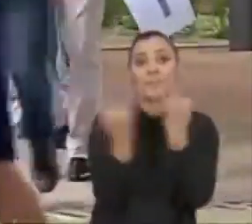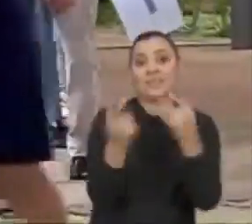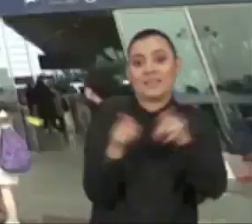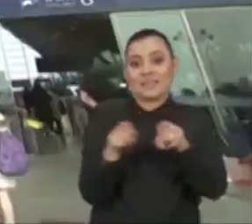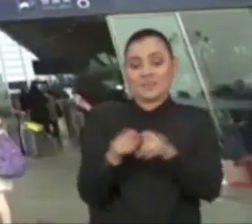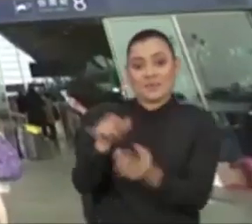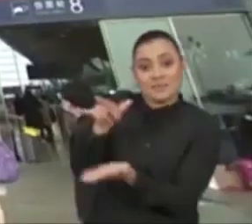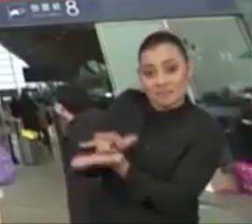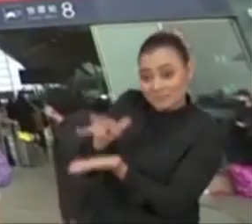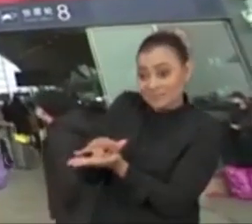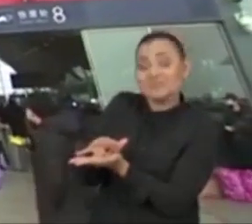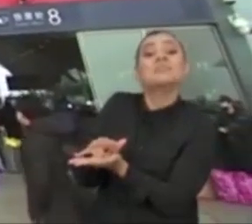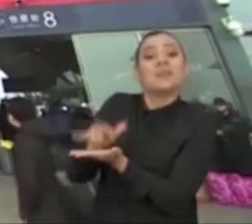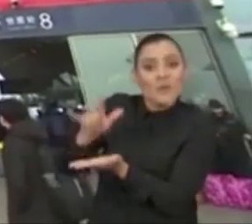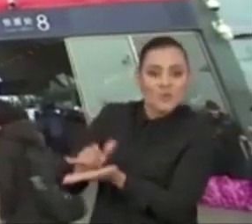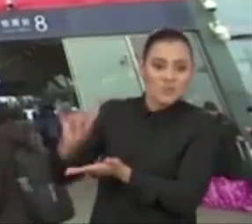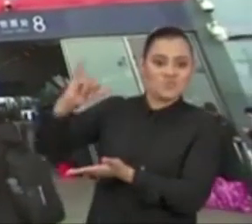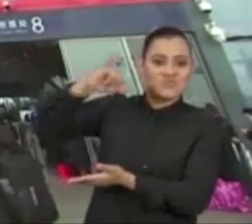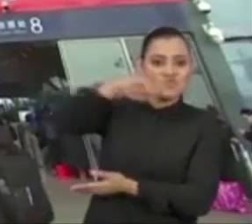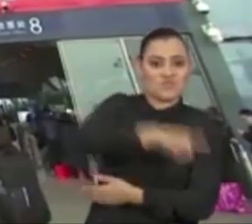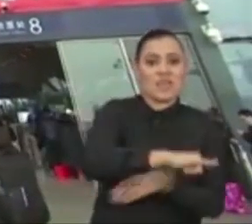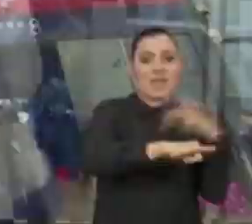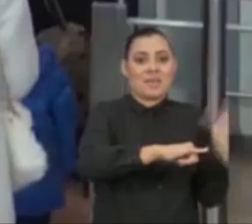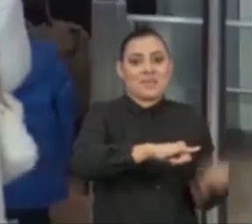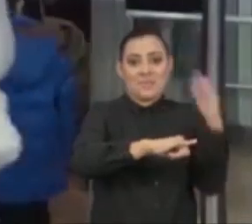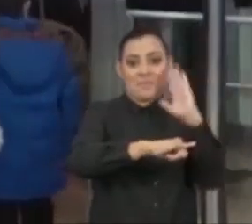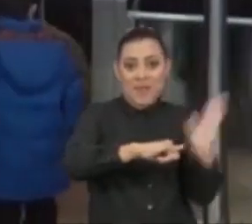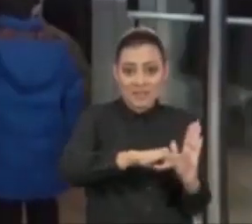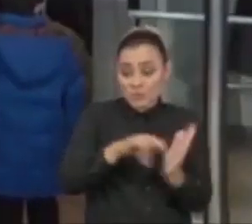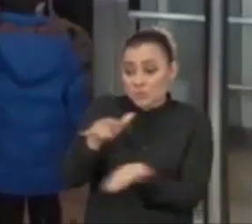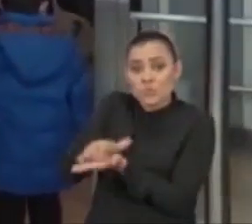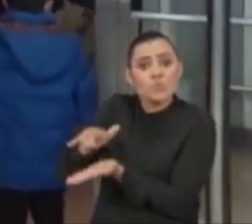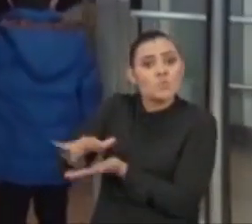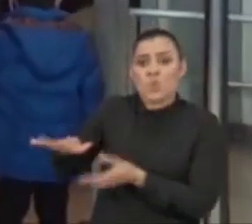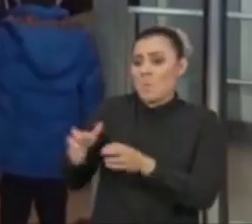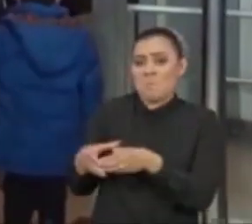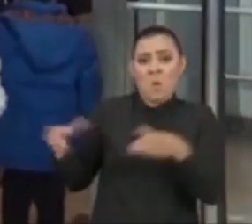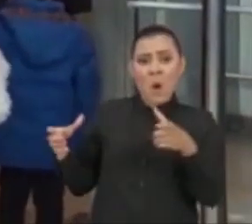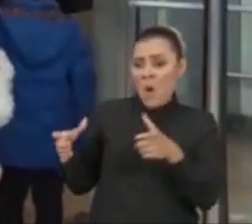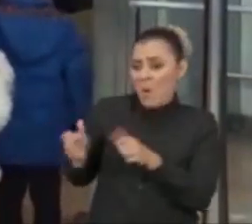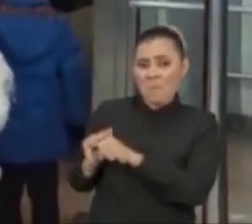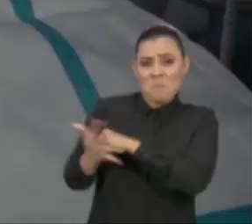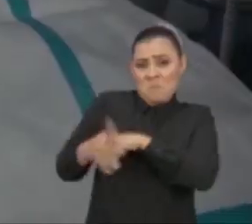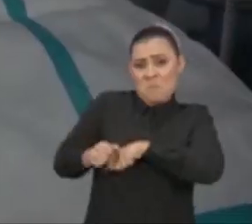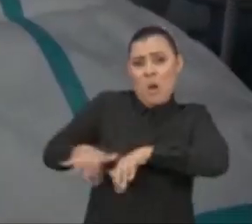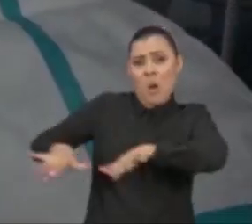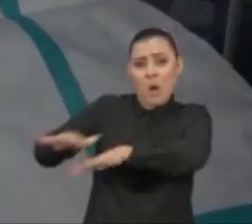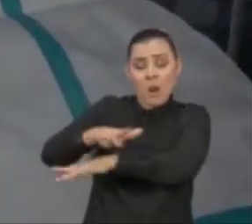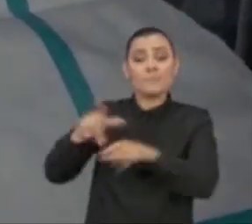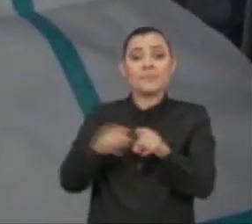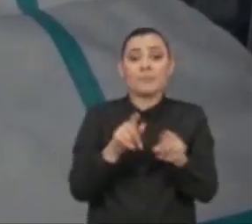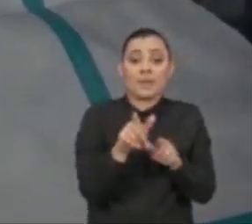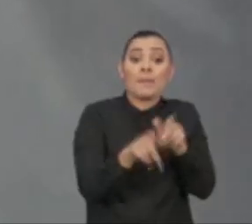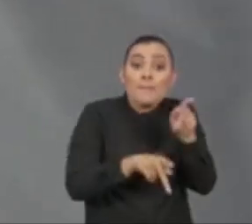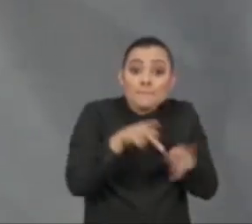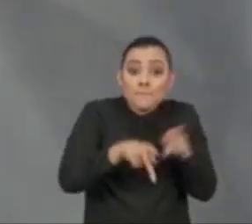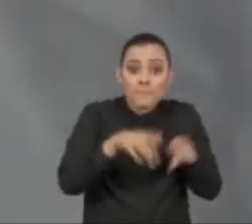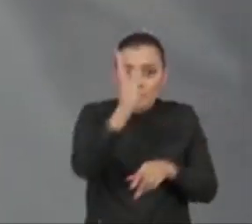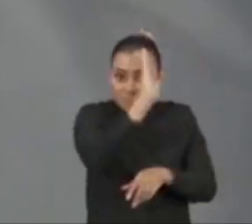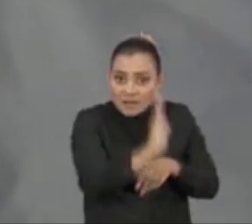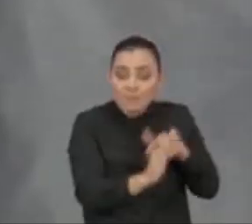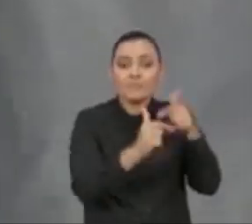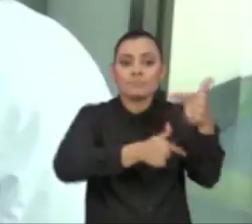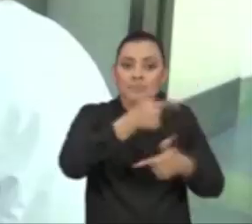em Wuhan, cidade chinesa que é o epicentro da epidemia, e por outras 24 pessoas da equipe de apoio enviada pelo